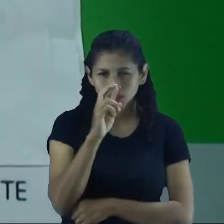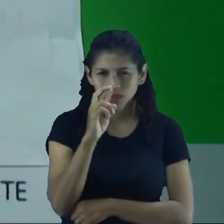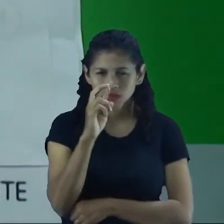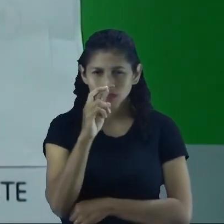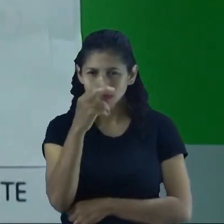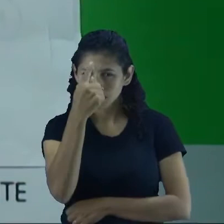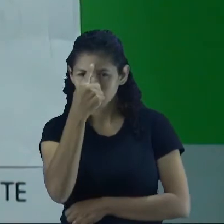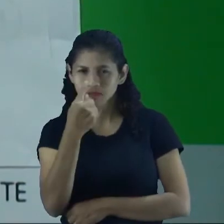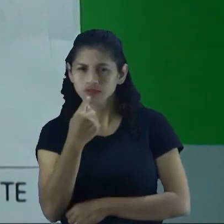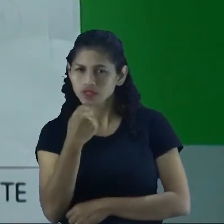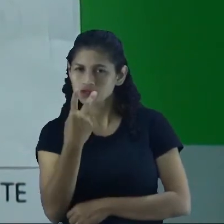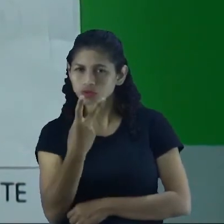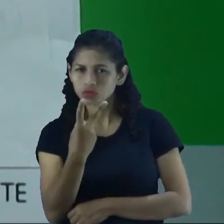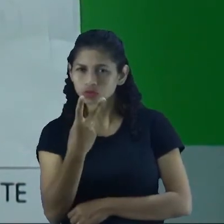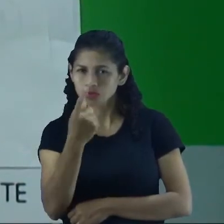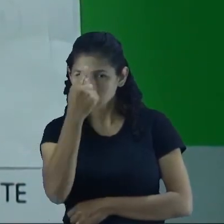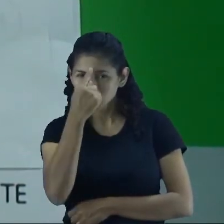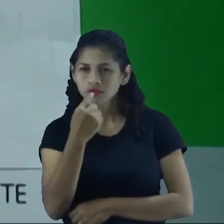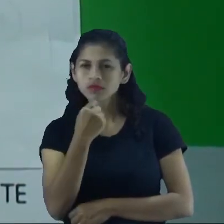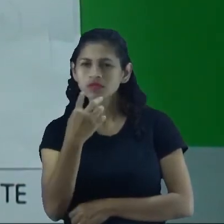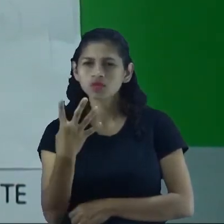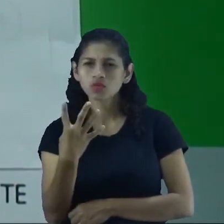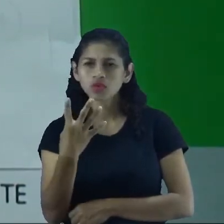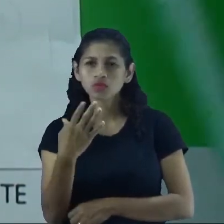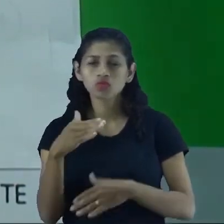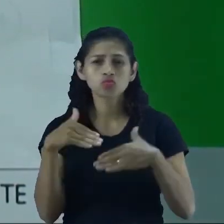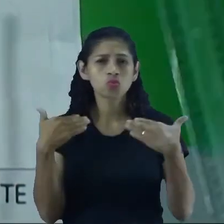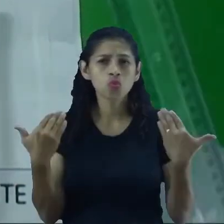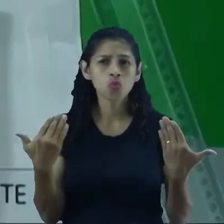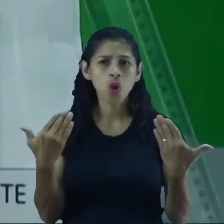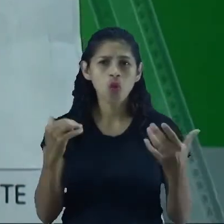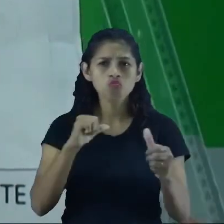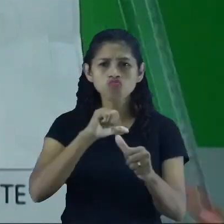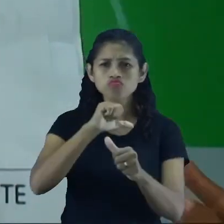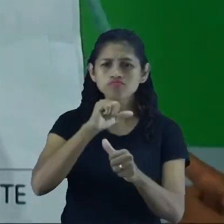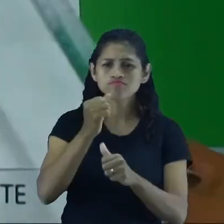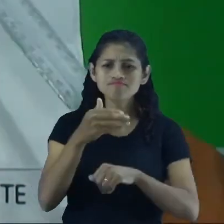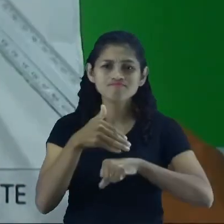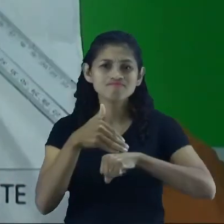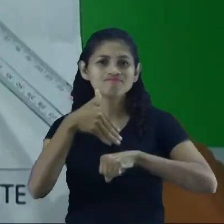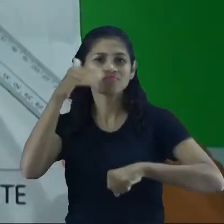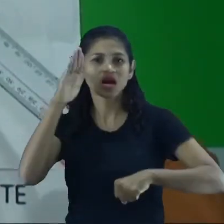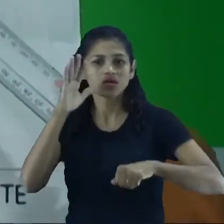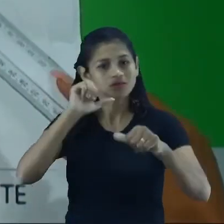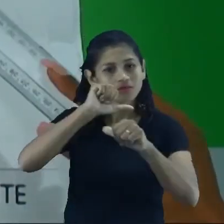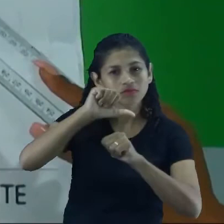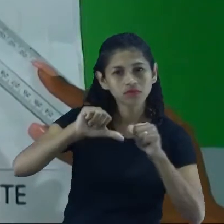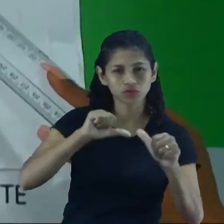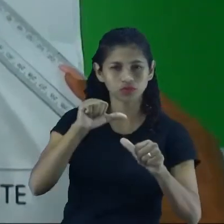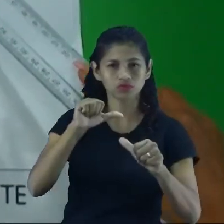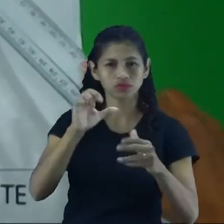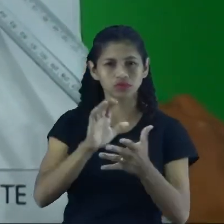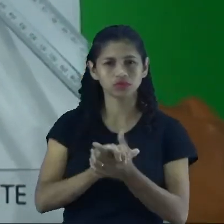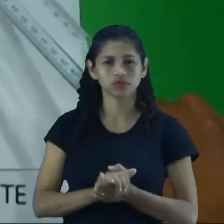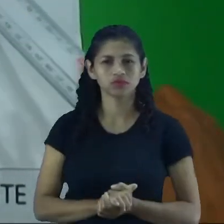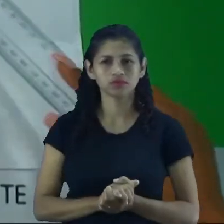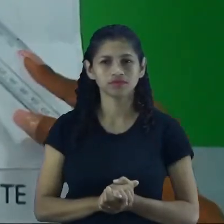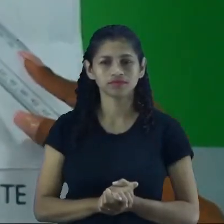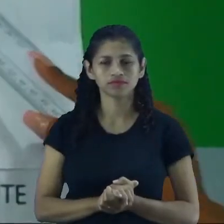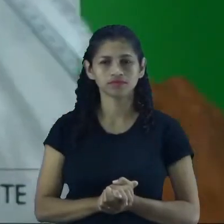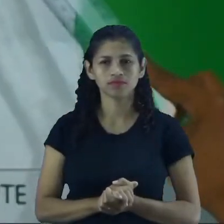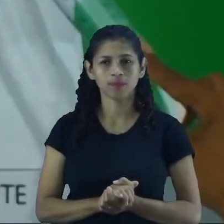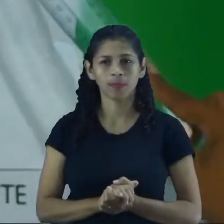A pergunta é qual delas sofreu mais modificações. Então, vamos analisar. Na imagem 2, nós temos